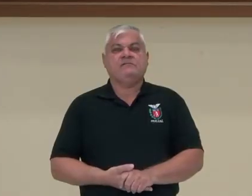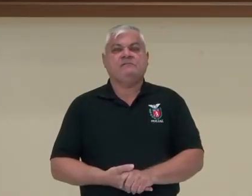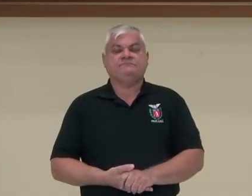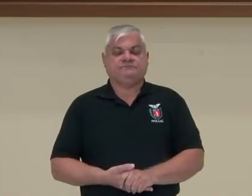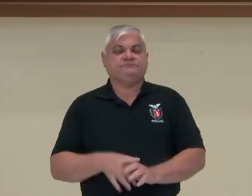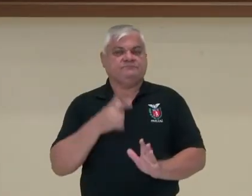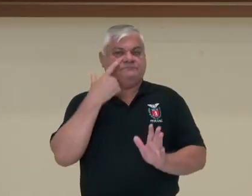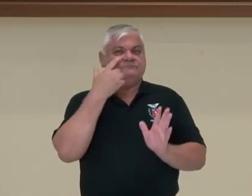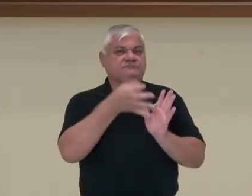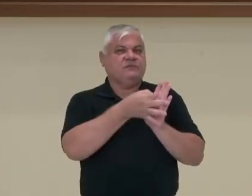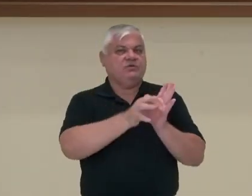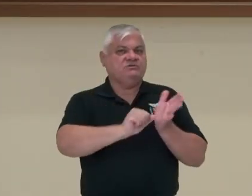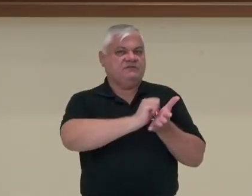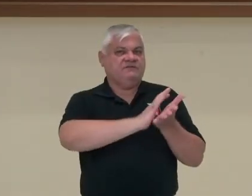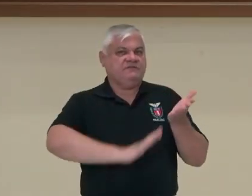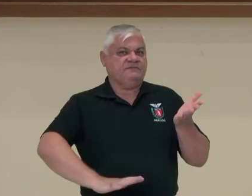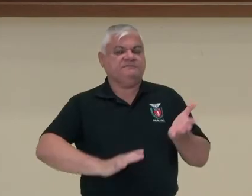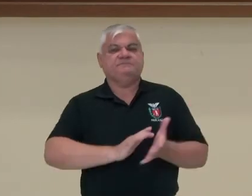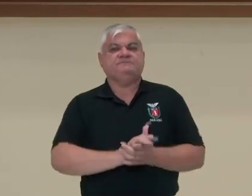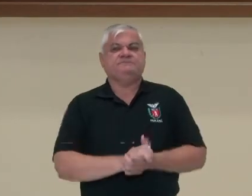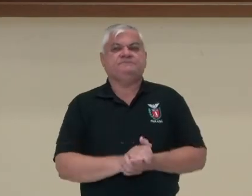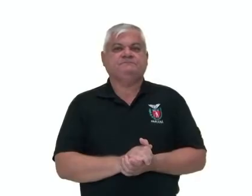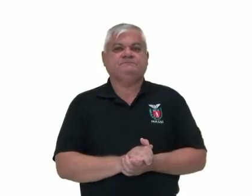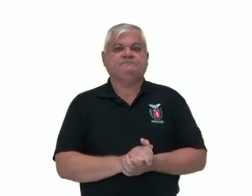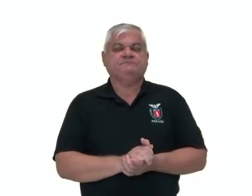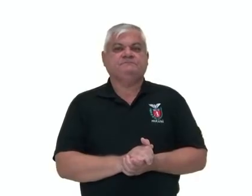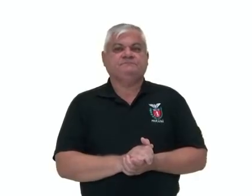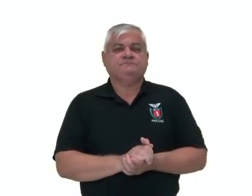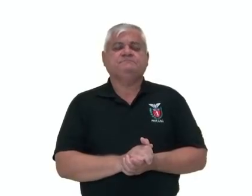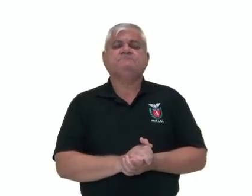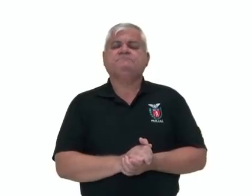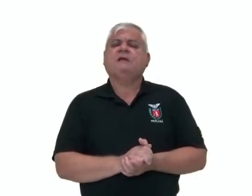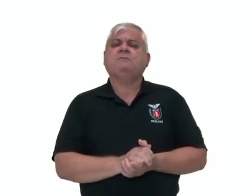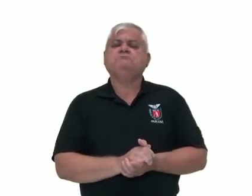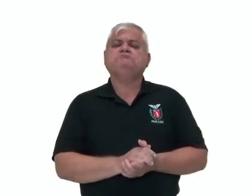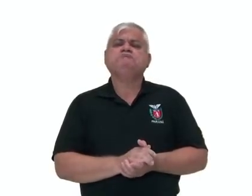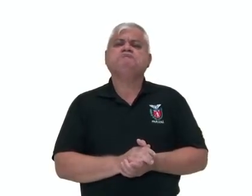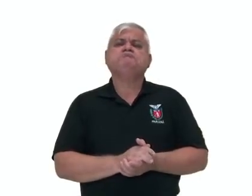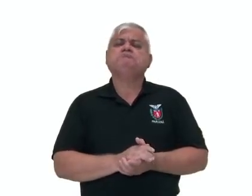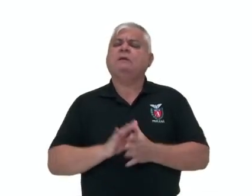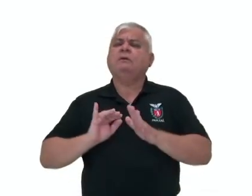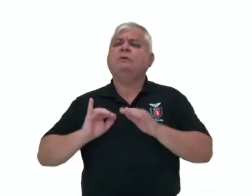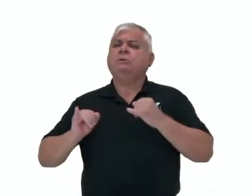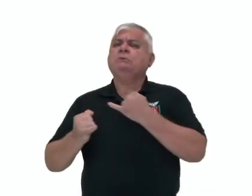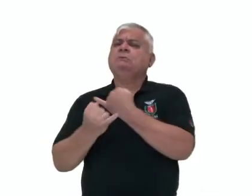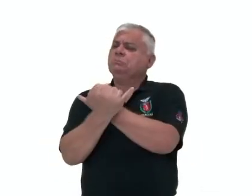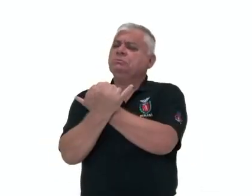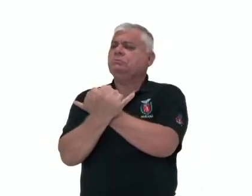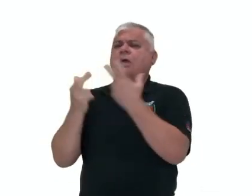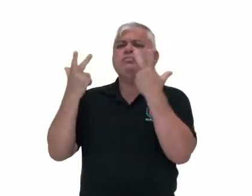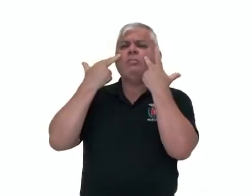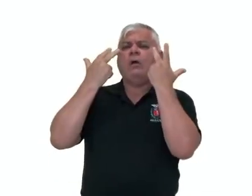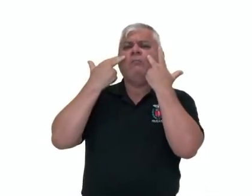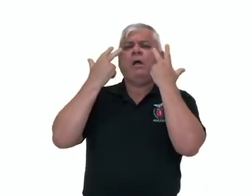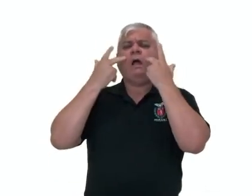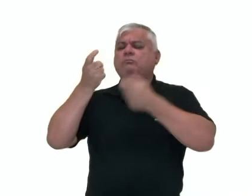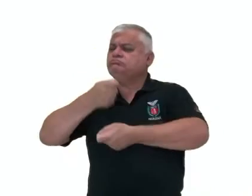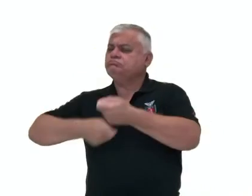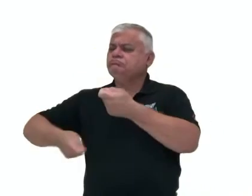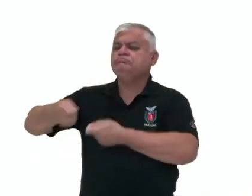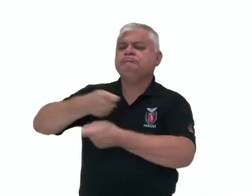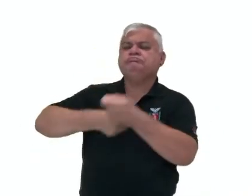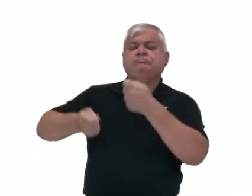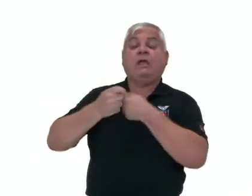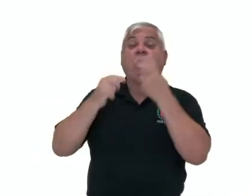Vamos fazer a correção da atividade então? Veja, até a chegada dos espanhóis, os incas controlavam vastas